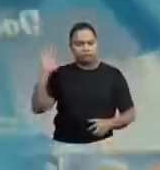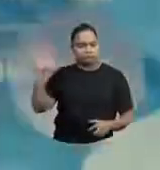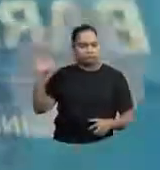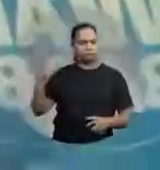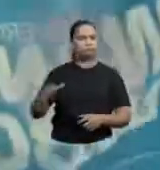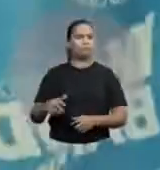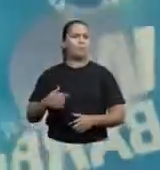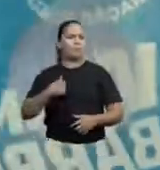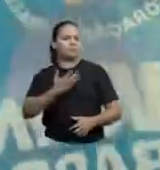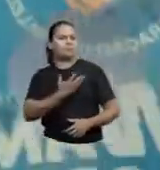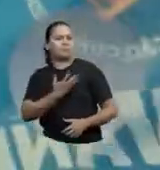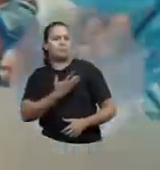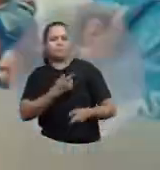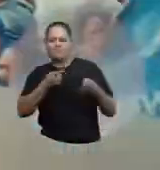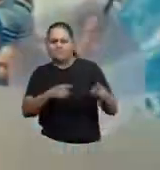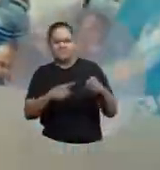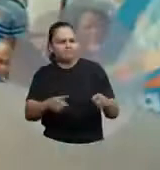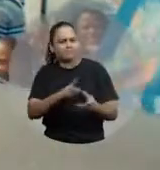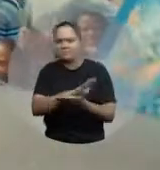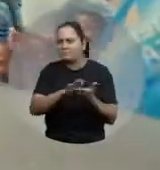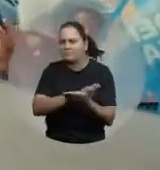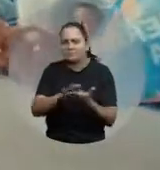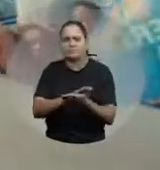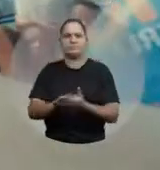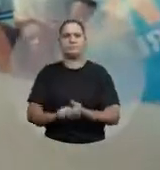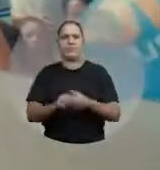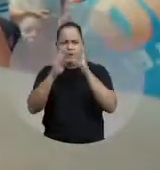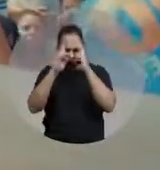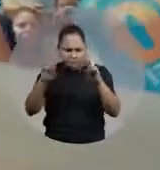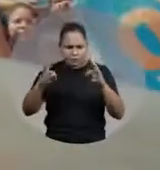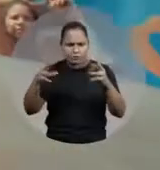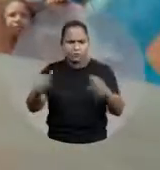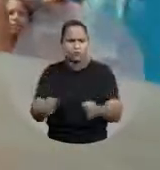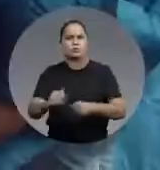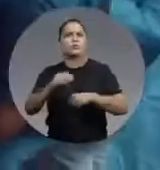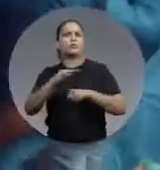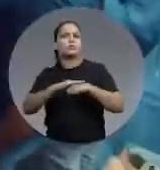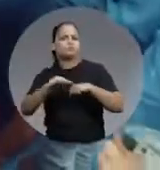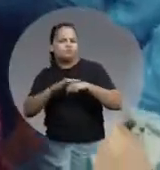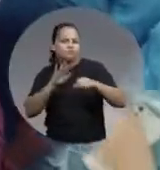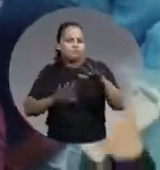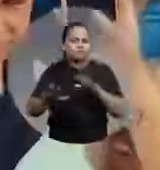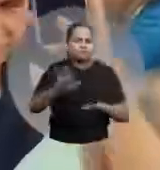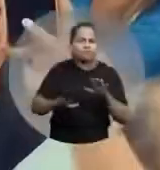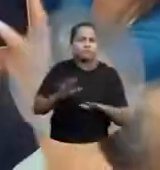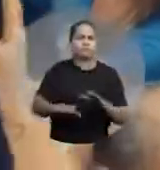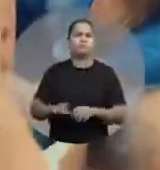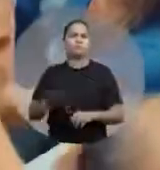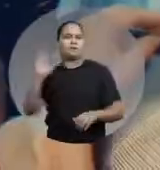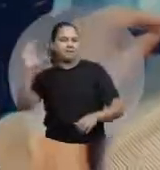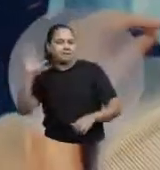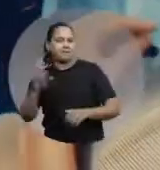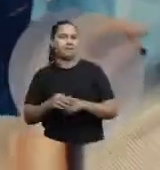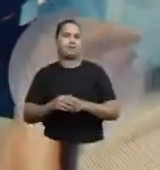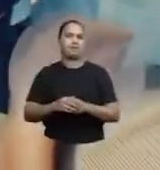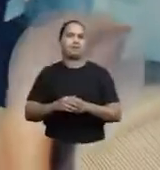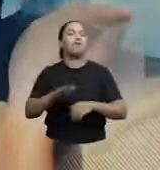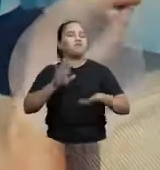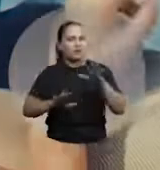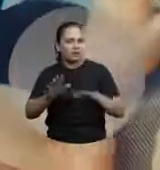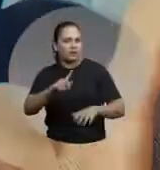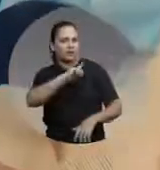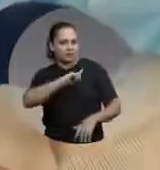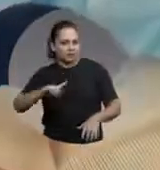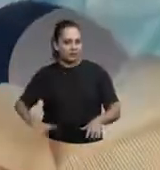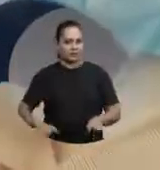todos. Cuidamos dos tocantinenses durante a campanha e vamos cuidar durante o mandato.